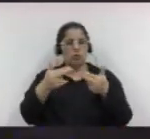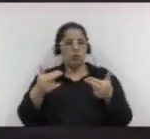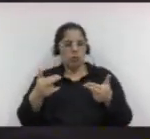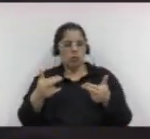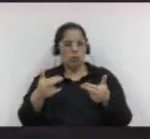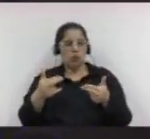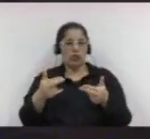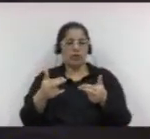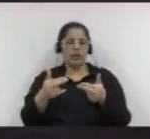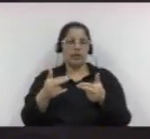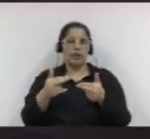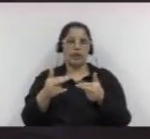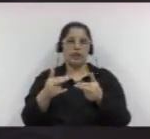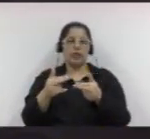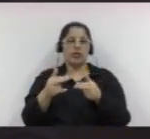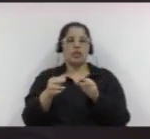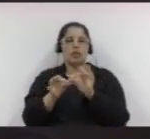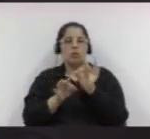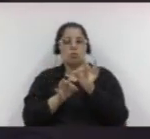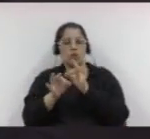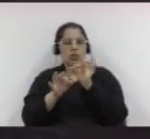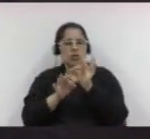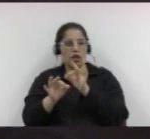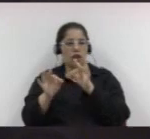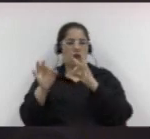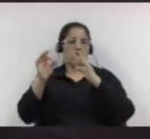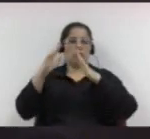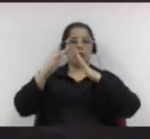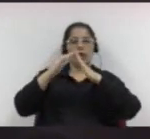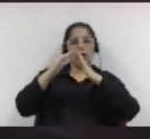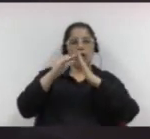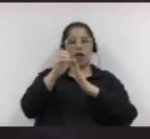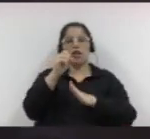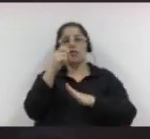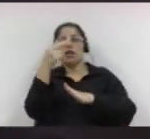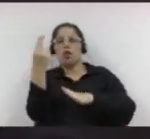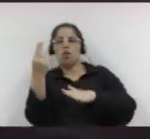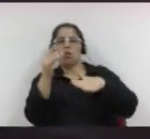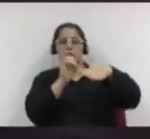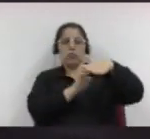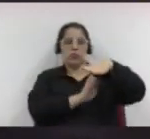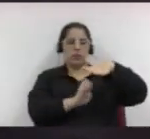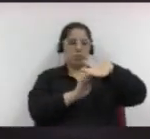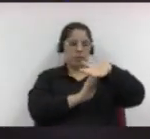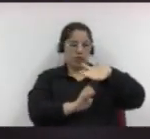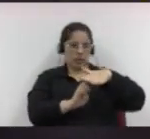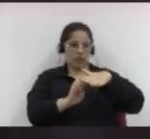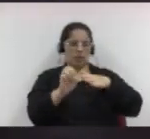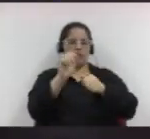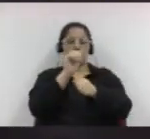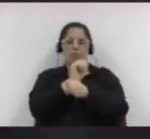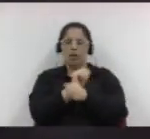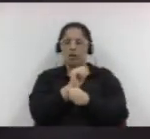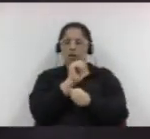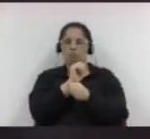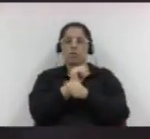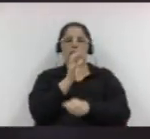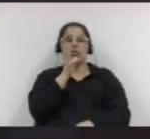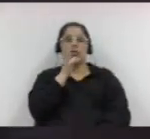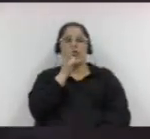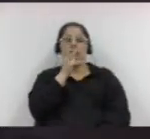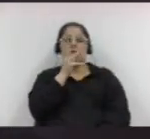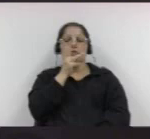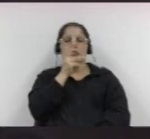de pessoas que estão esperando há mais de um ano a aprovação. E nós temos cidades no estado de São Paulo que a